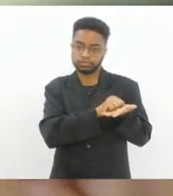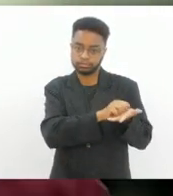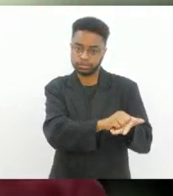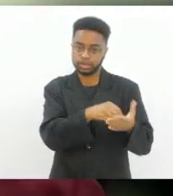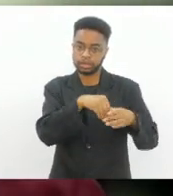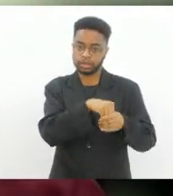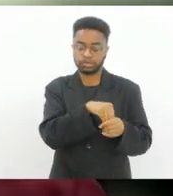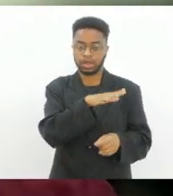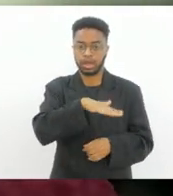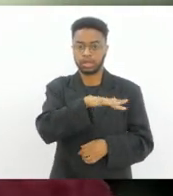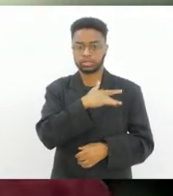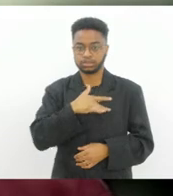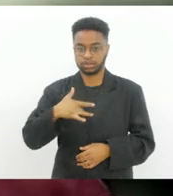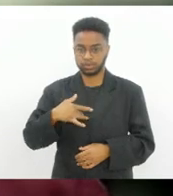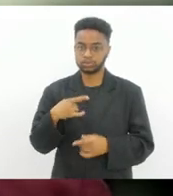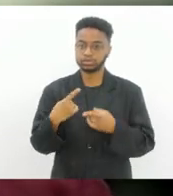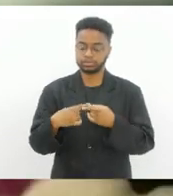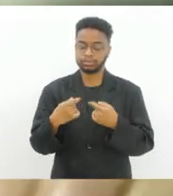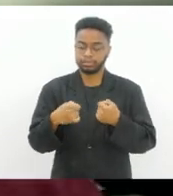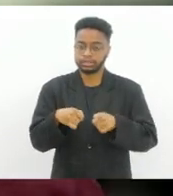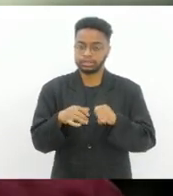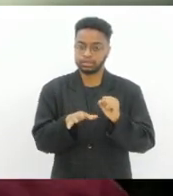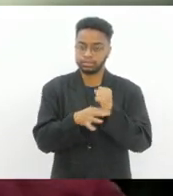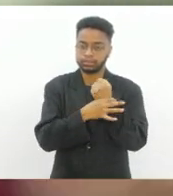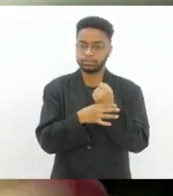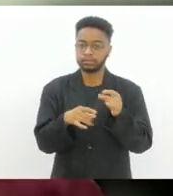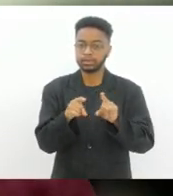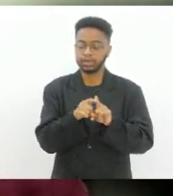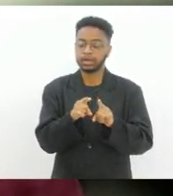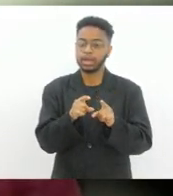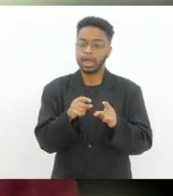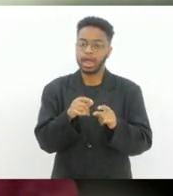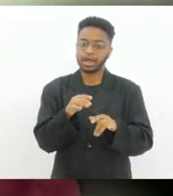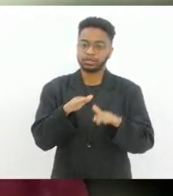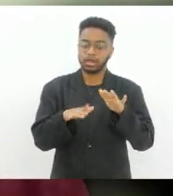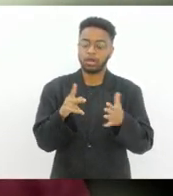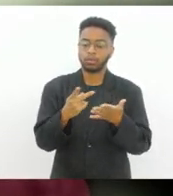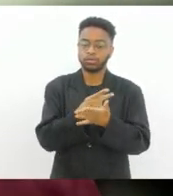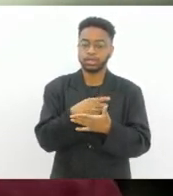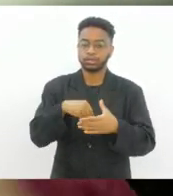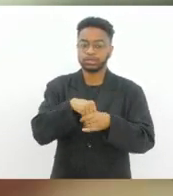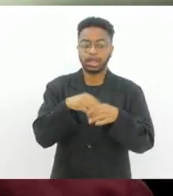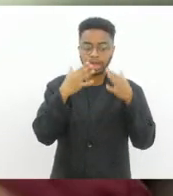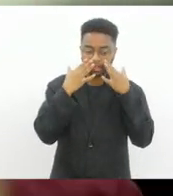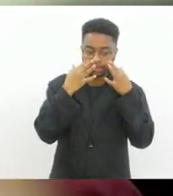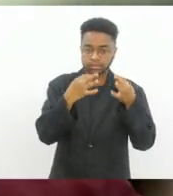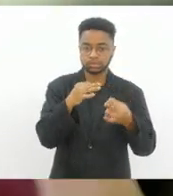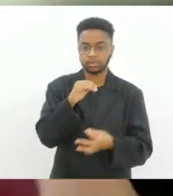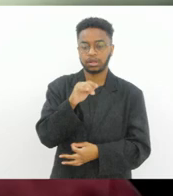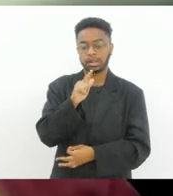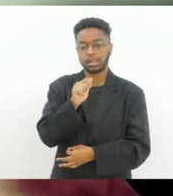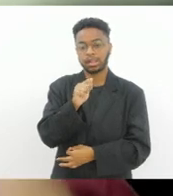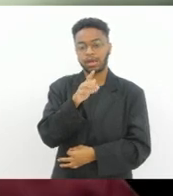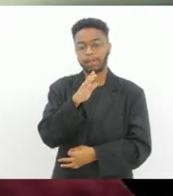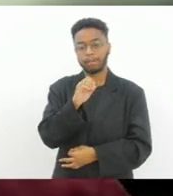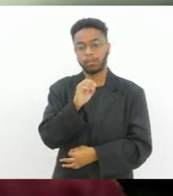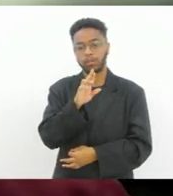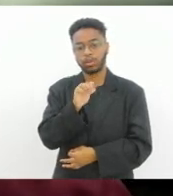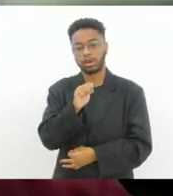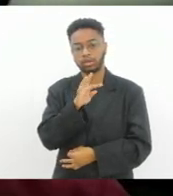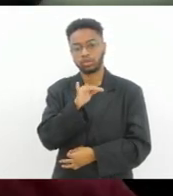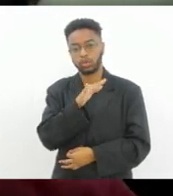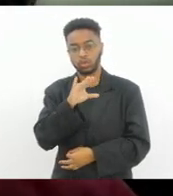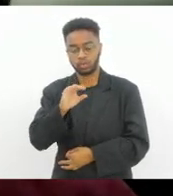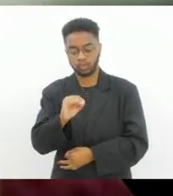precisa garantir isso. Isso, em geral, é feito na atenção ambulatorial, né, num serviço de saúde de médio ou de